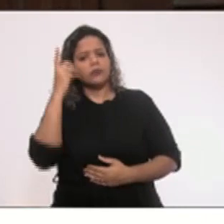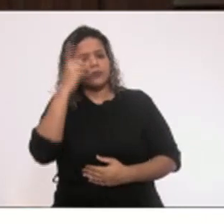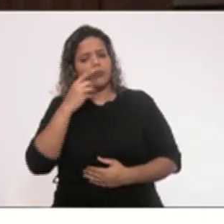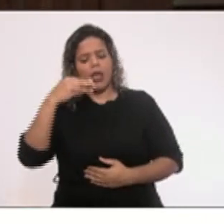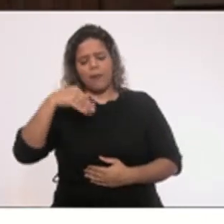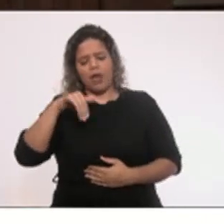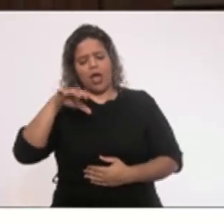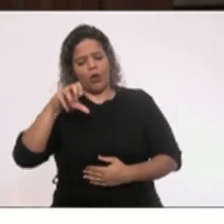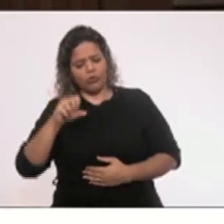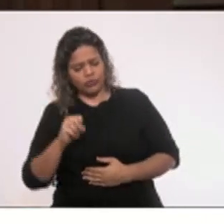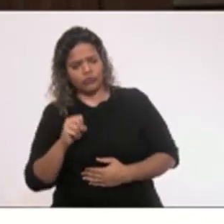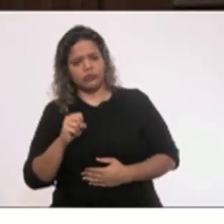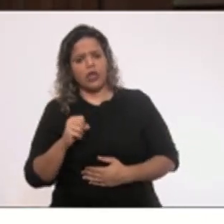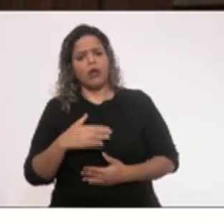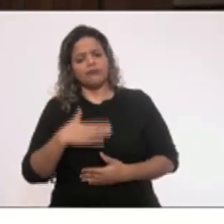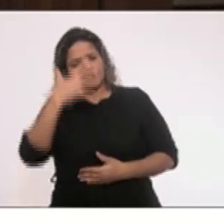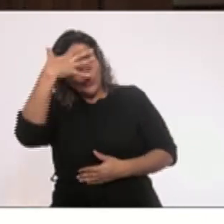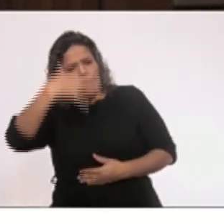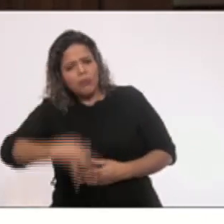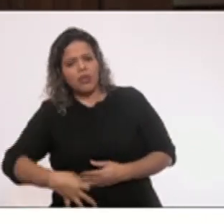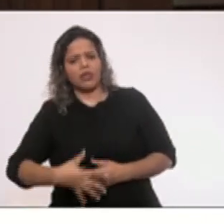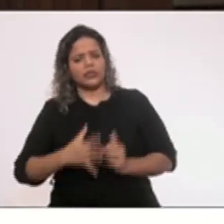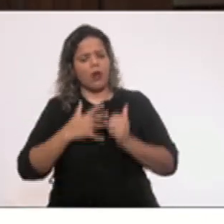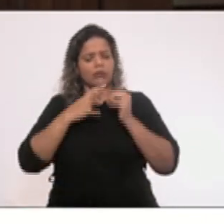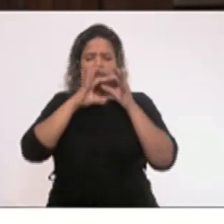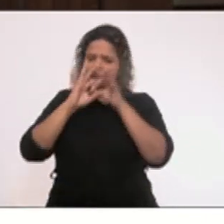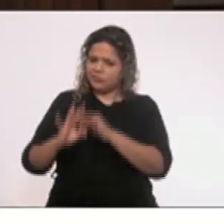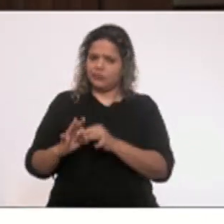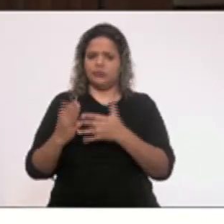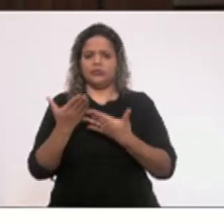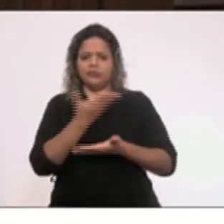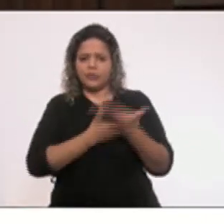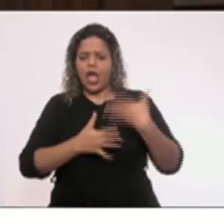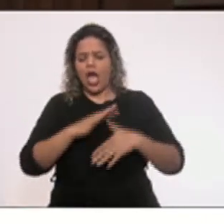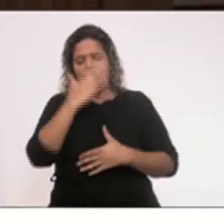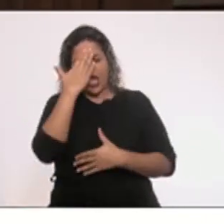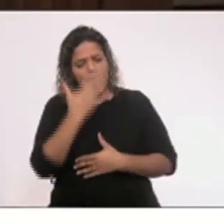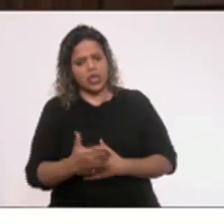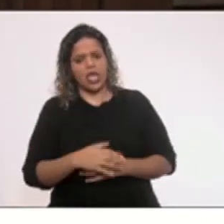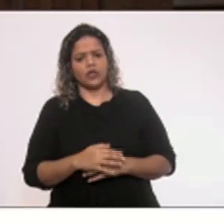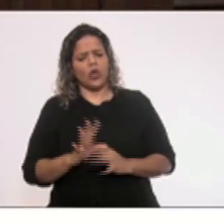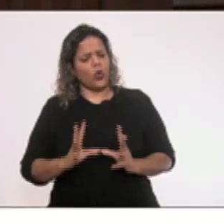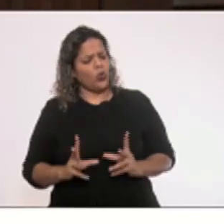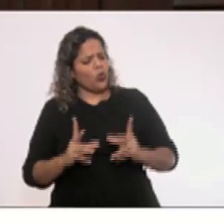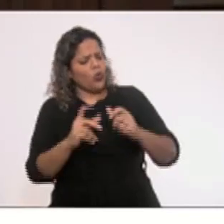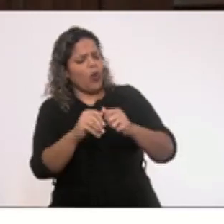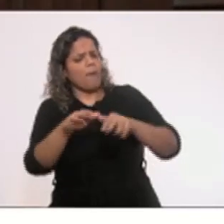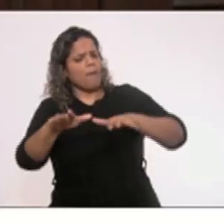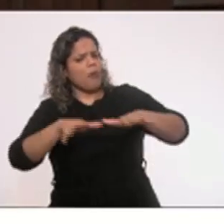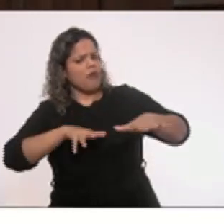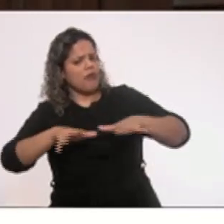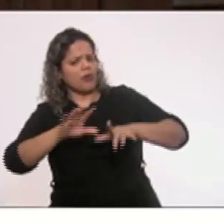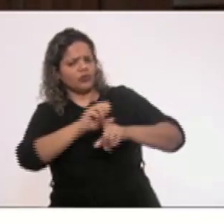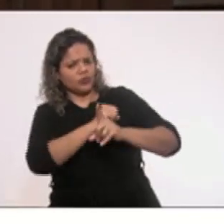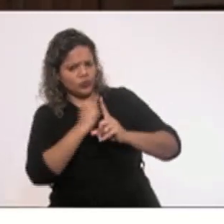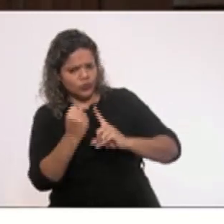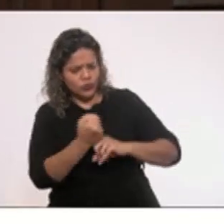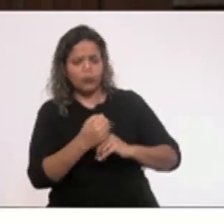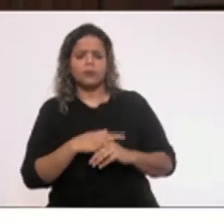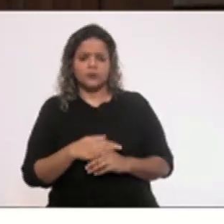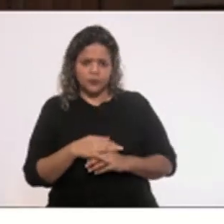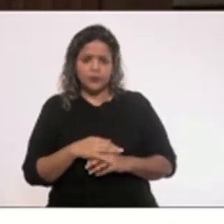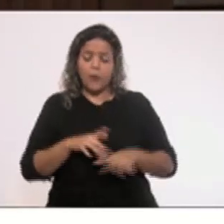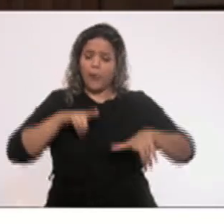Marcos Mirri pela compreensão, parceria e união. Agradeço a todos os movimentos sociais